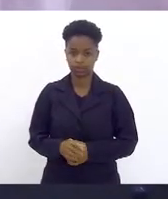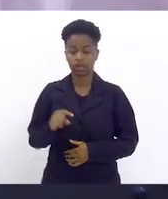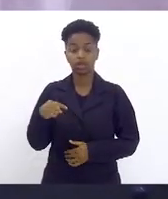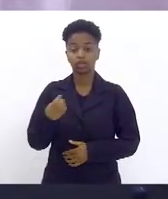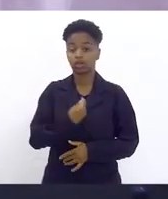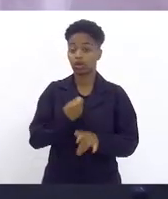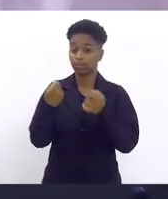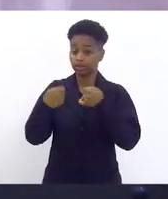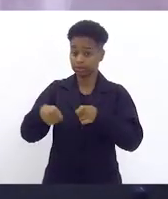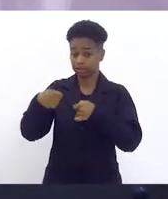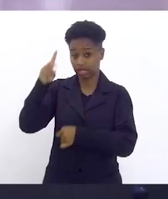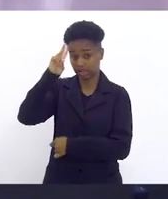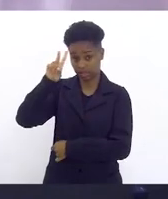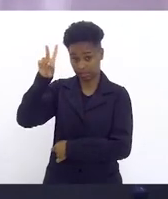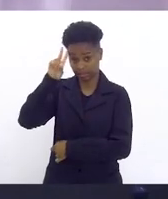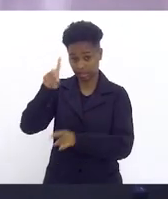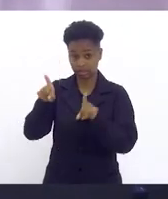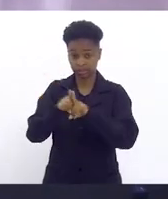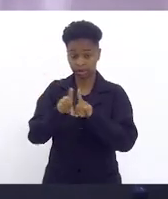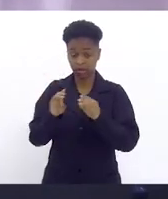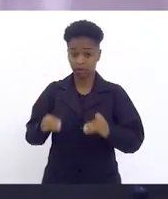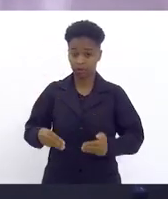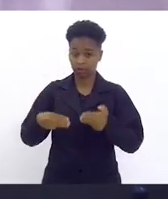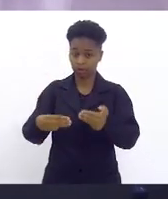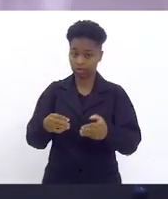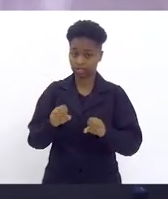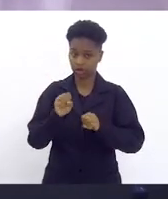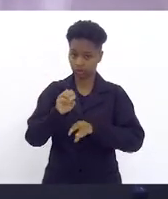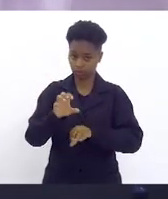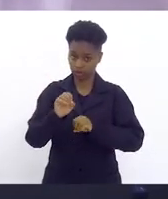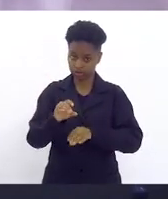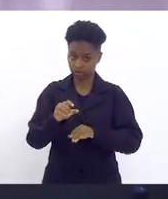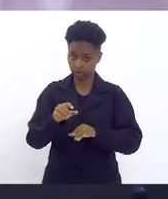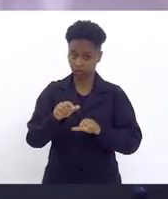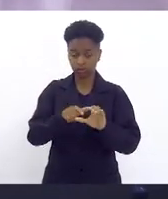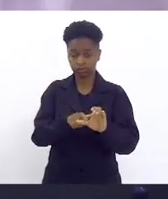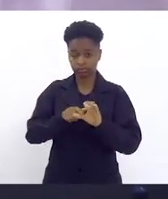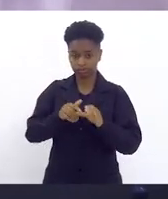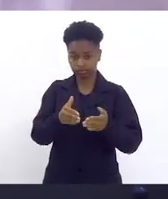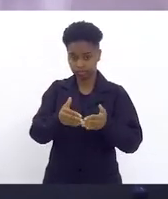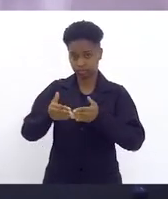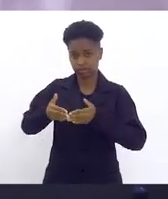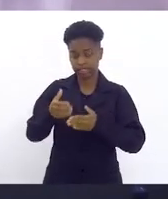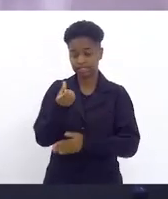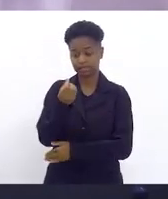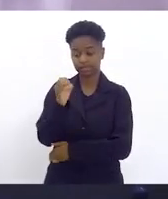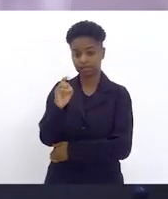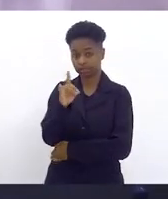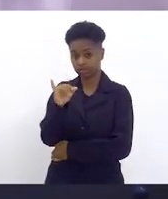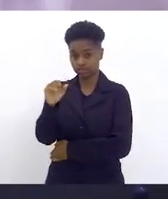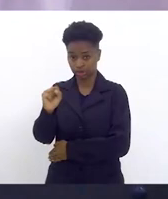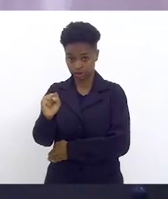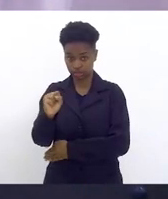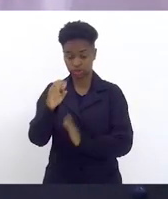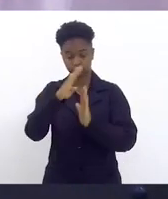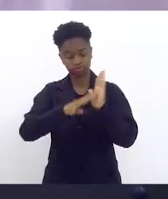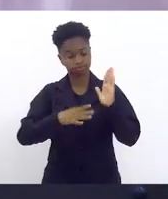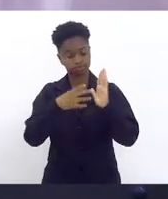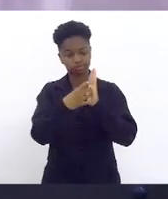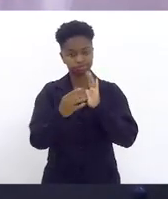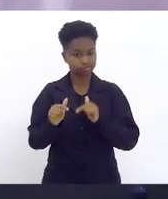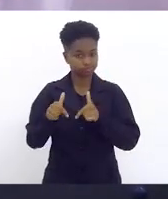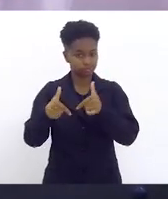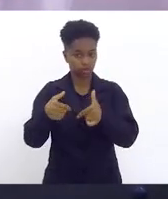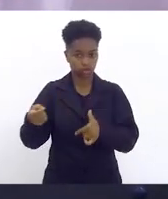Recordar que o Ministério da Educação suspendeu por 60 dias o cronograma de implementação